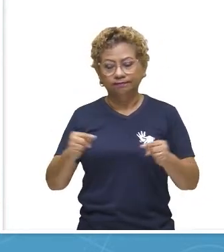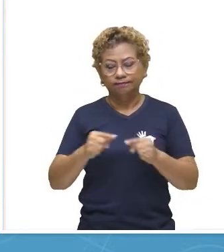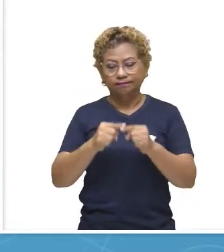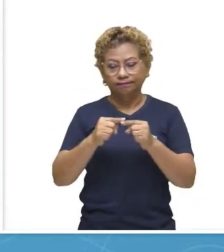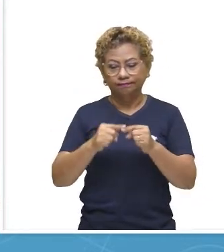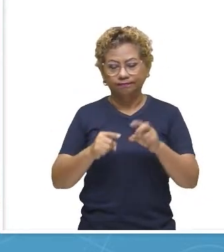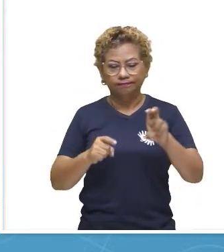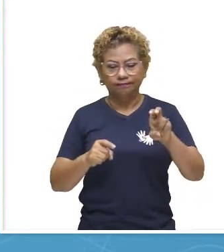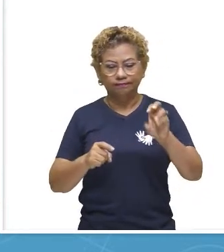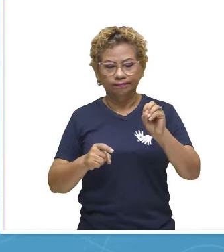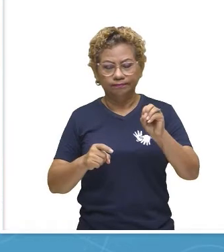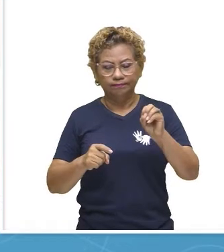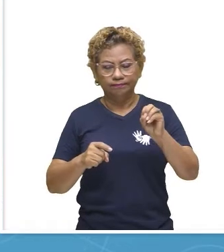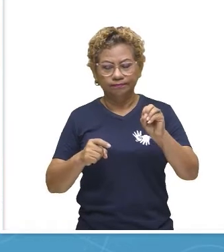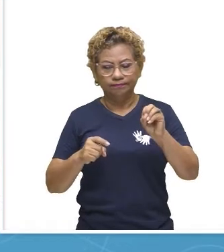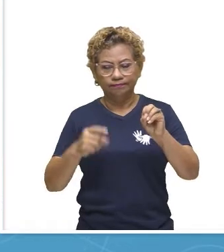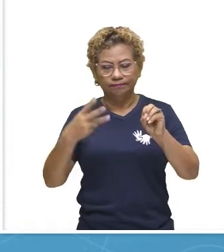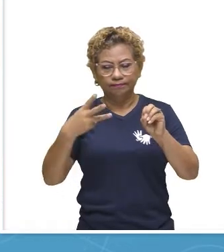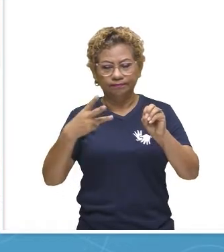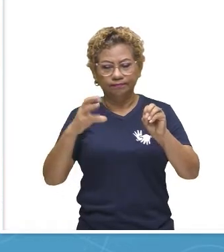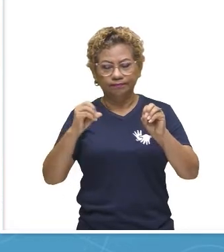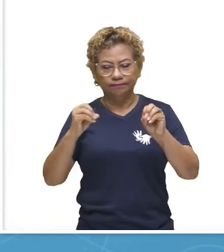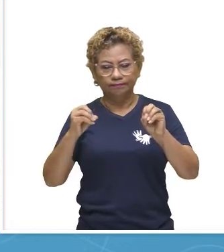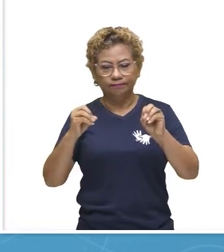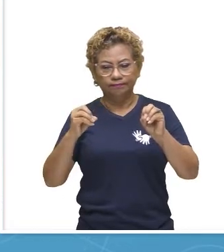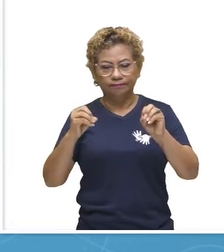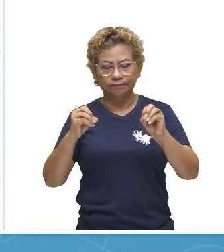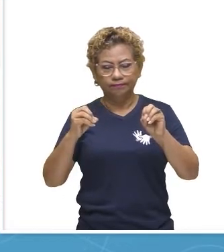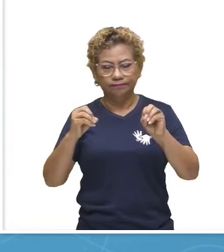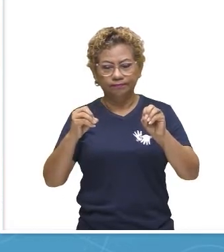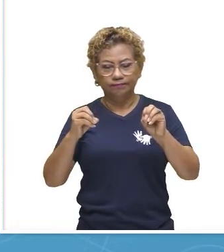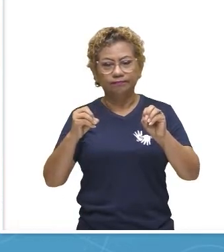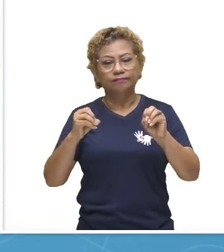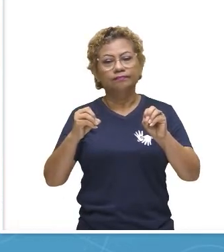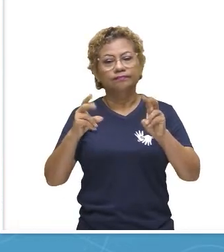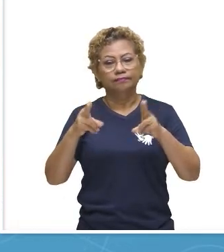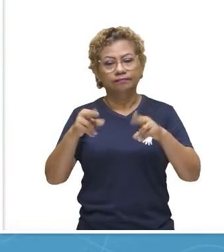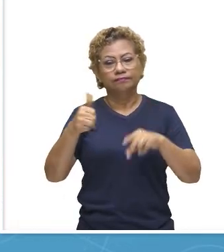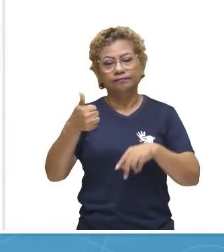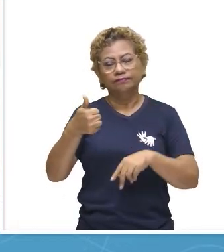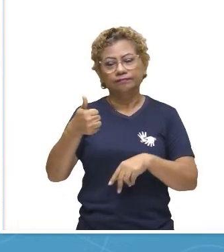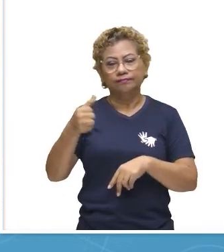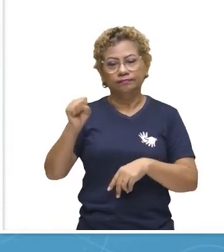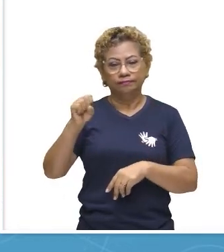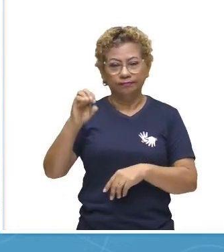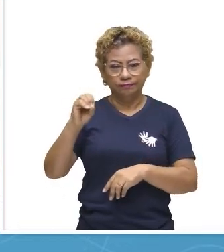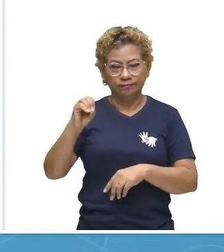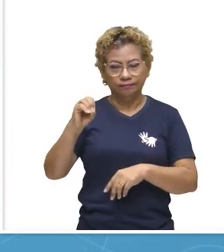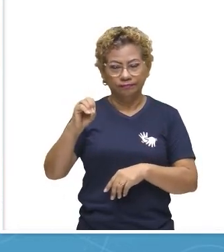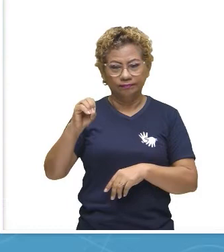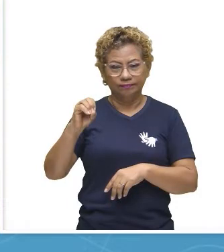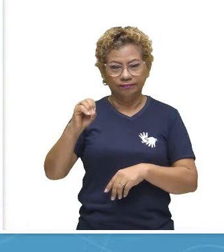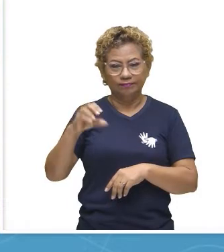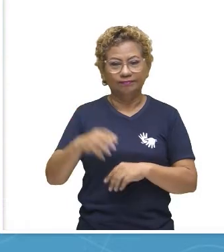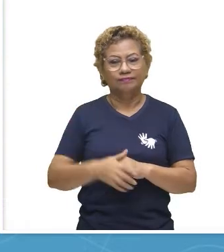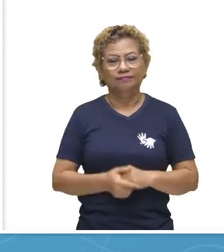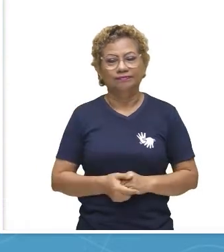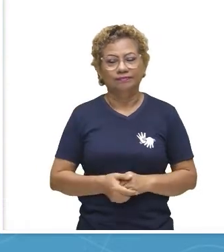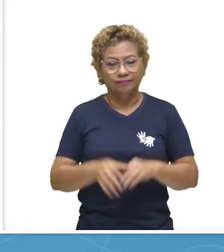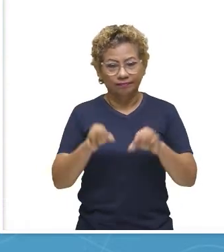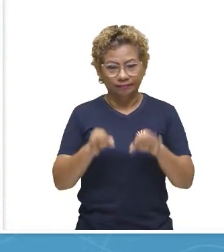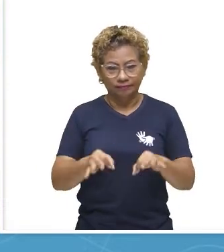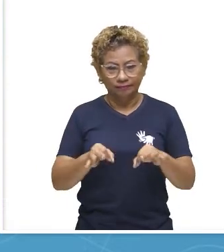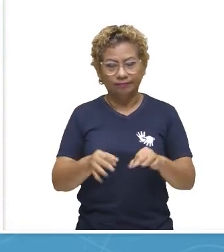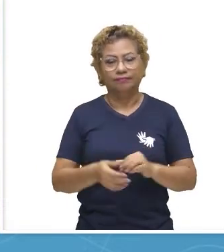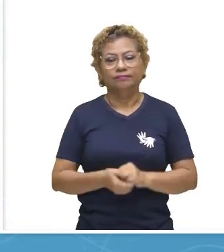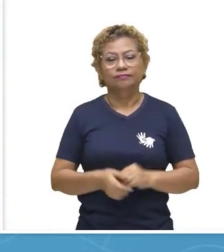graus, ok? Da mesma forma acontece com o vermelho do outro lado da reta transversal. Então, essa